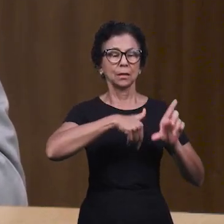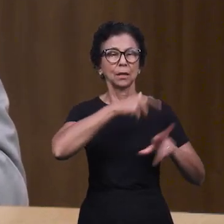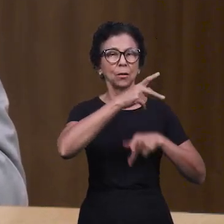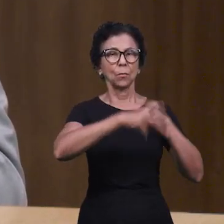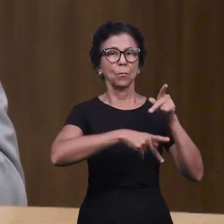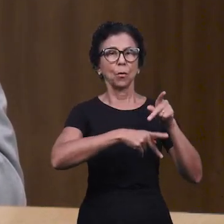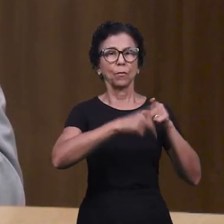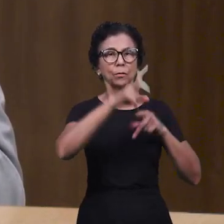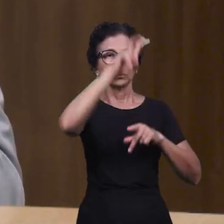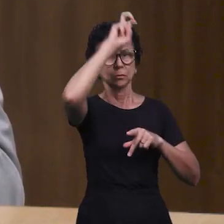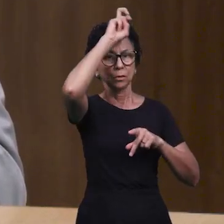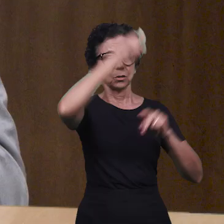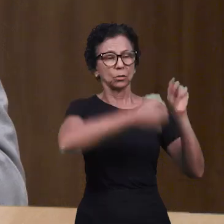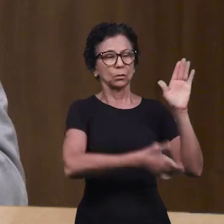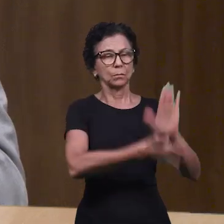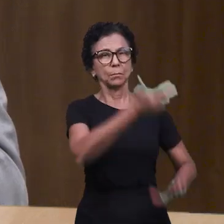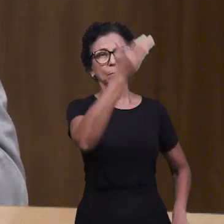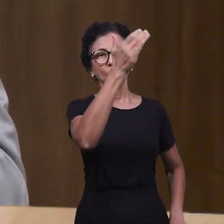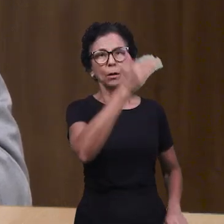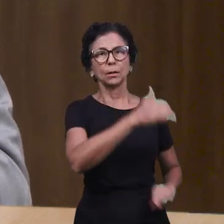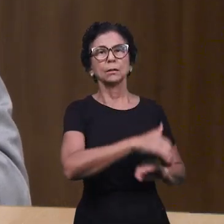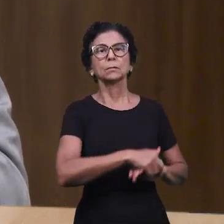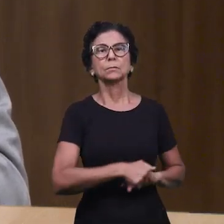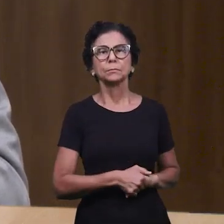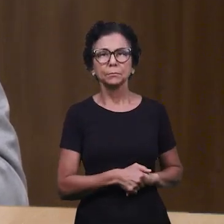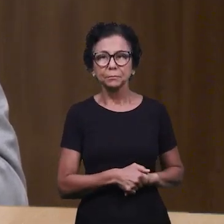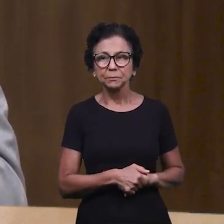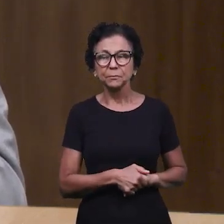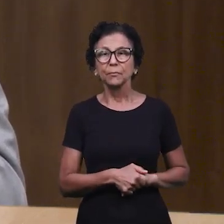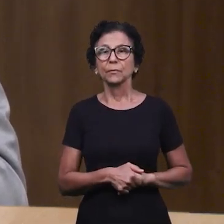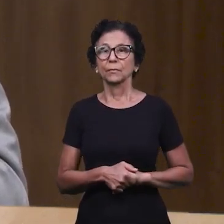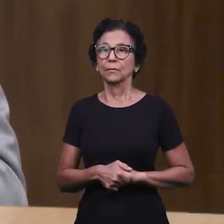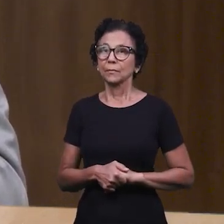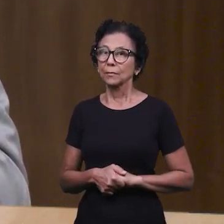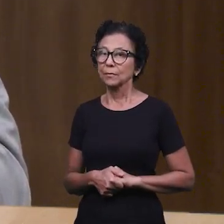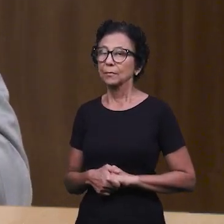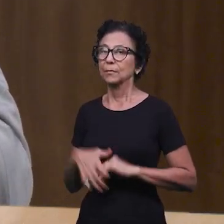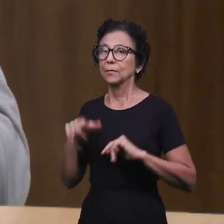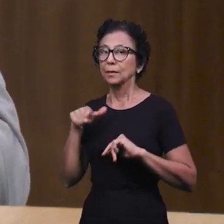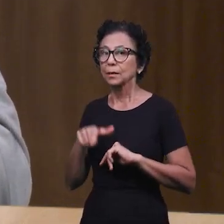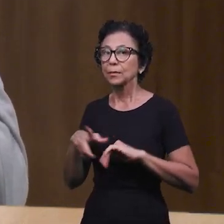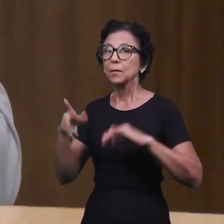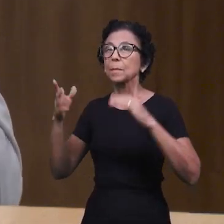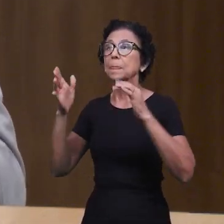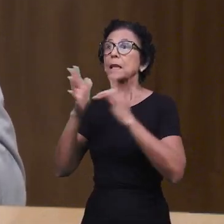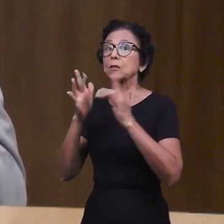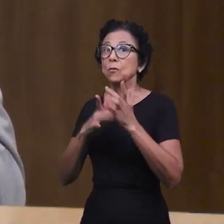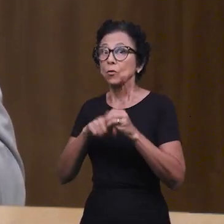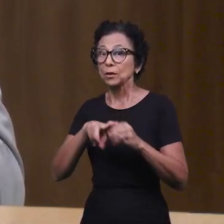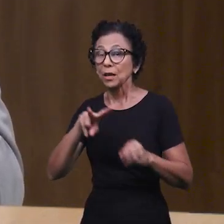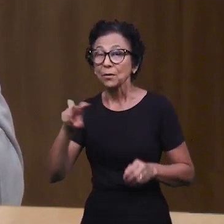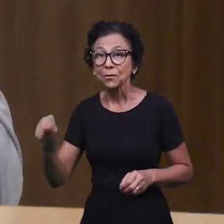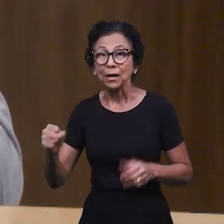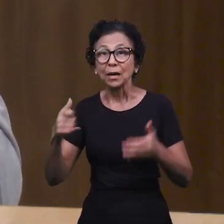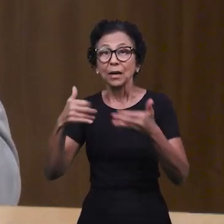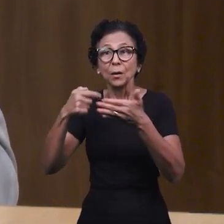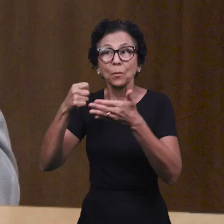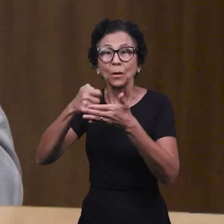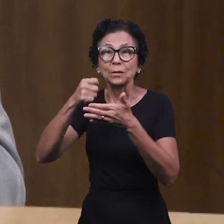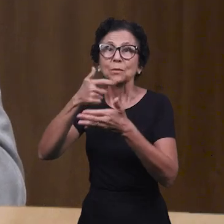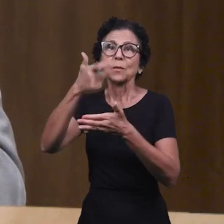tem esse elemento de proclamação. Jesus vem, está chegando, está no momento, a próxima sua chegada, né, para